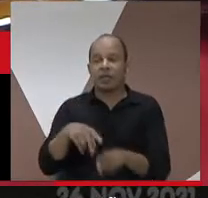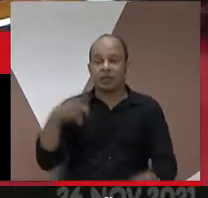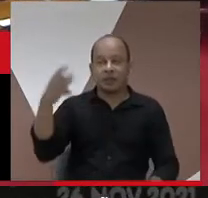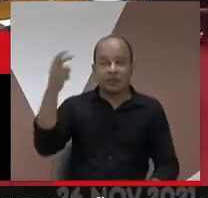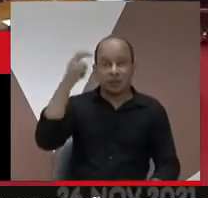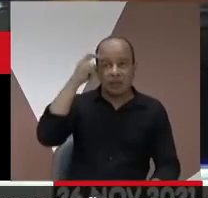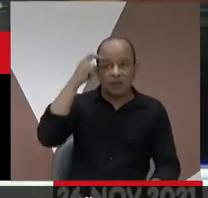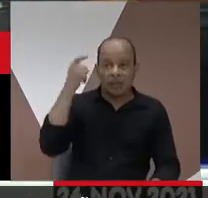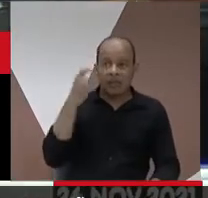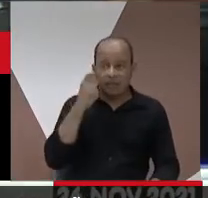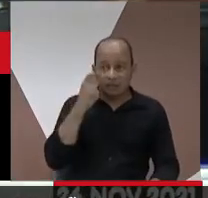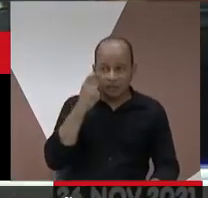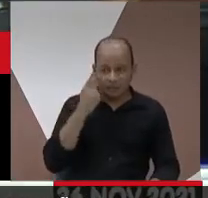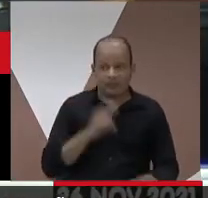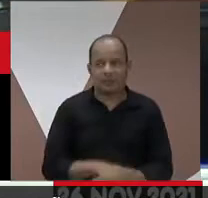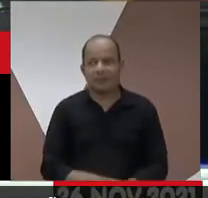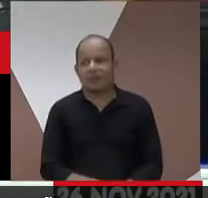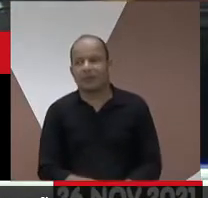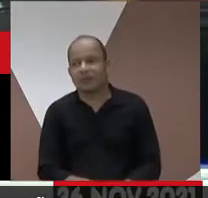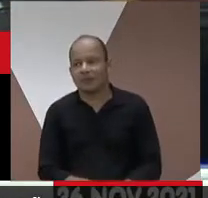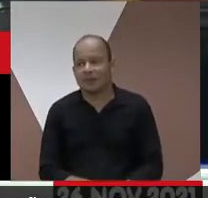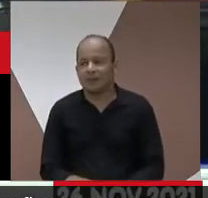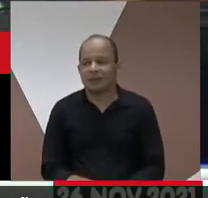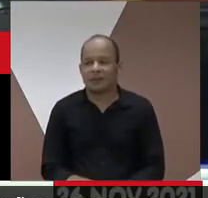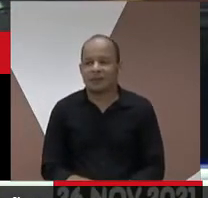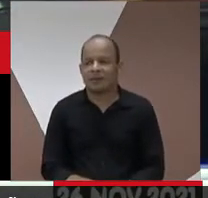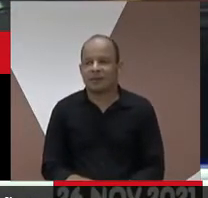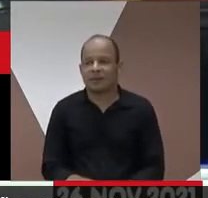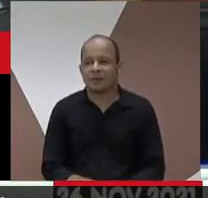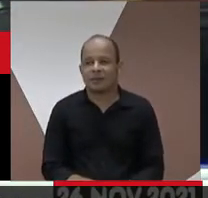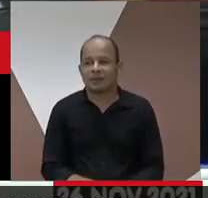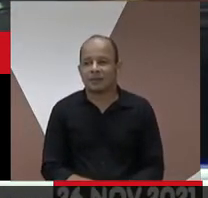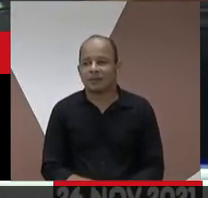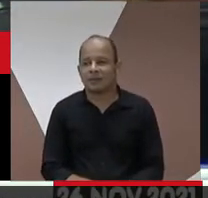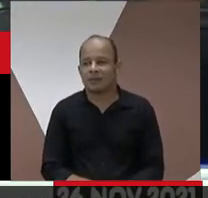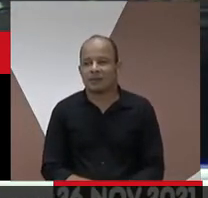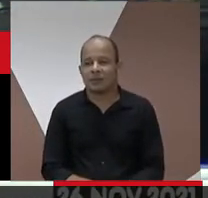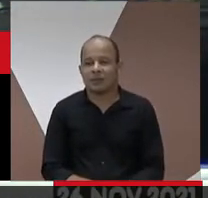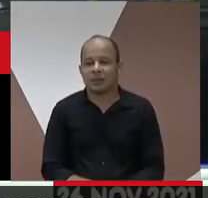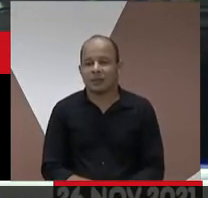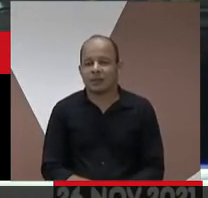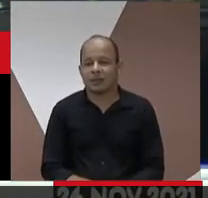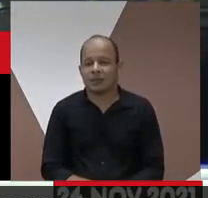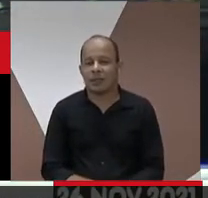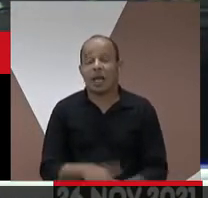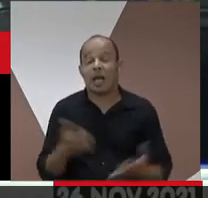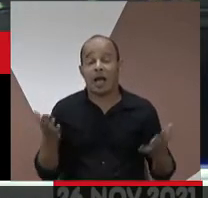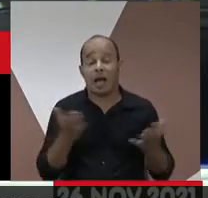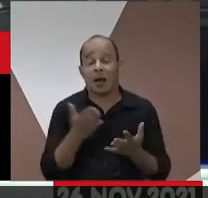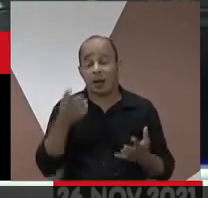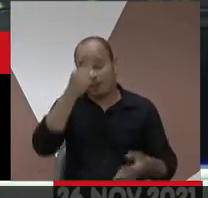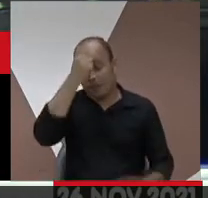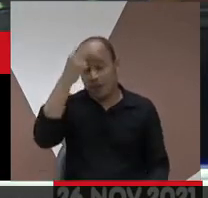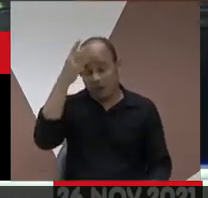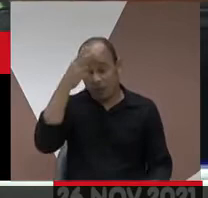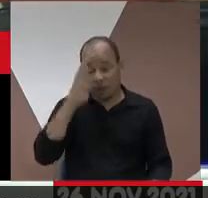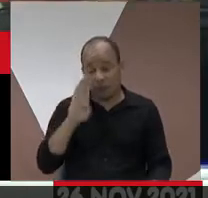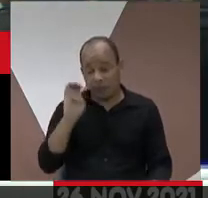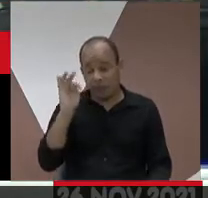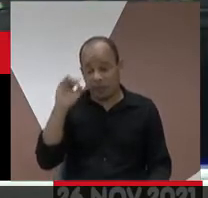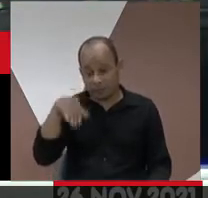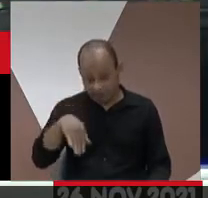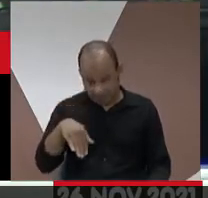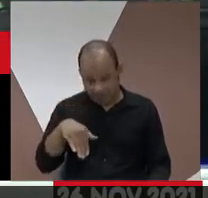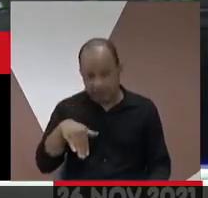Vamos passar a palavra agora ao prefeito de Betim, Vitório Medioli, que fará uma apresentação